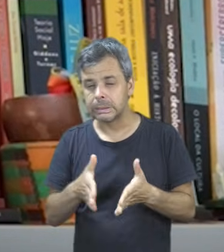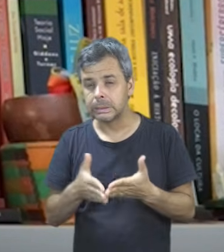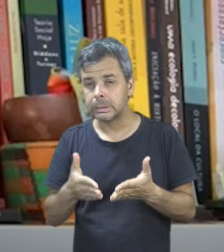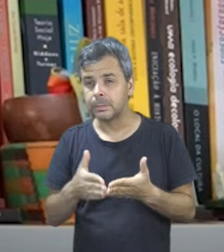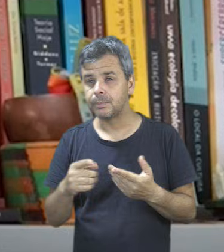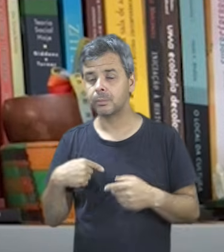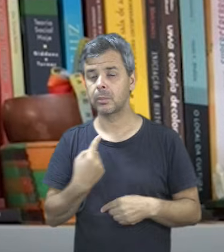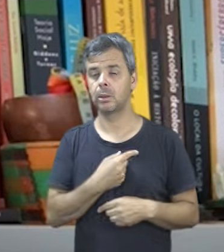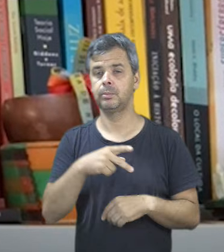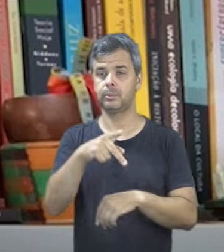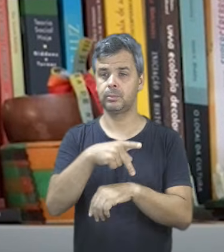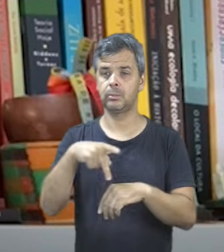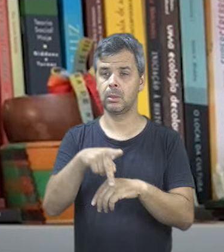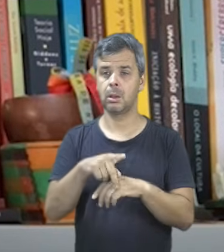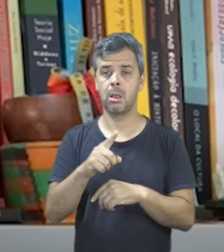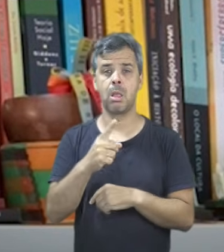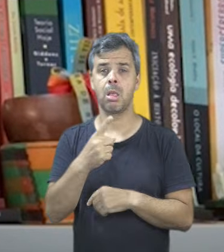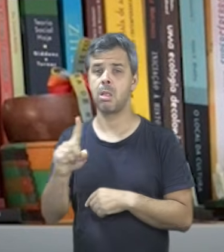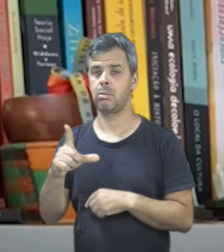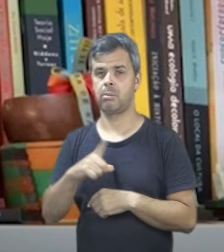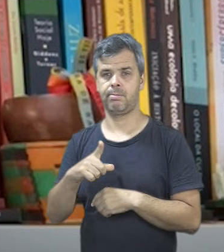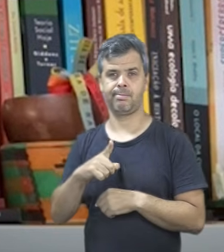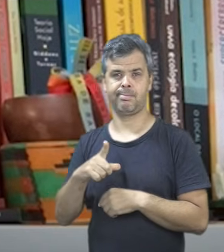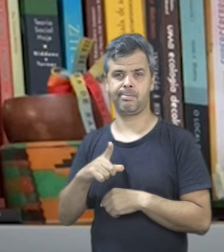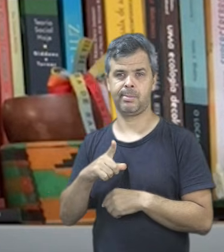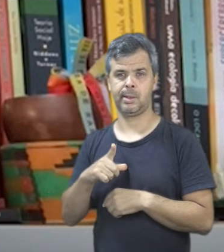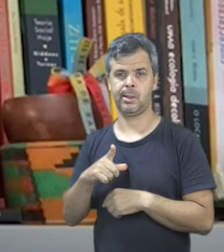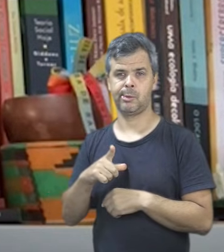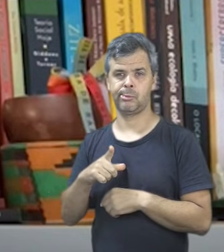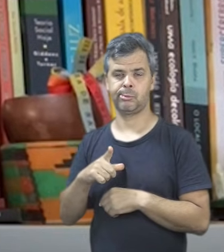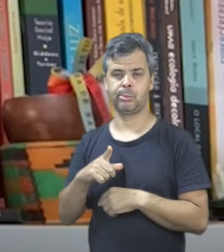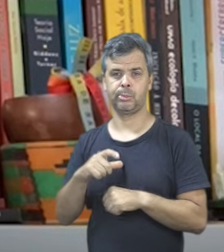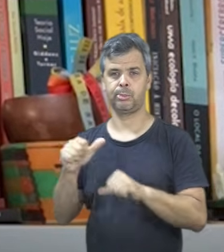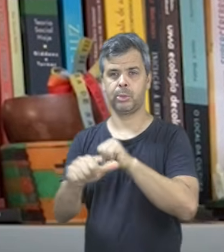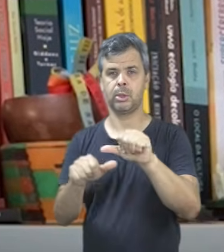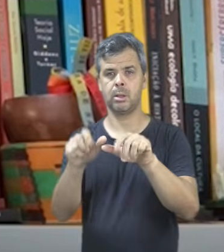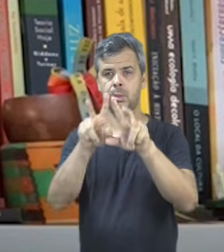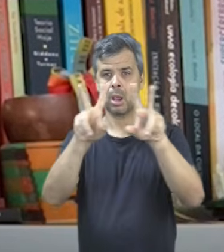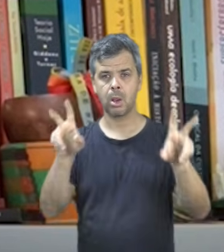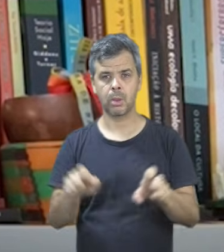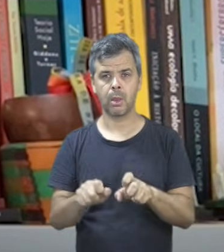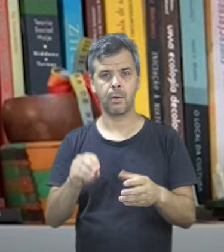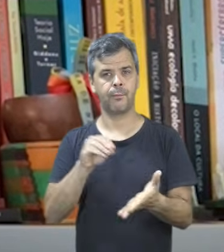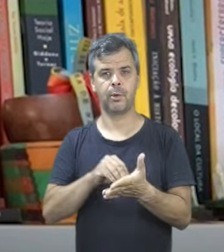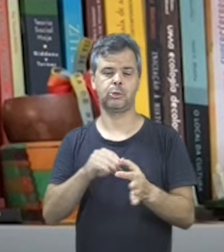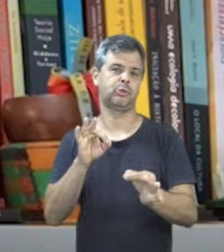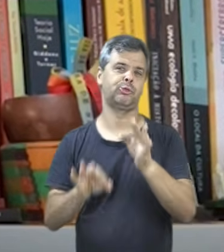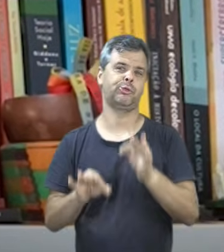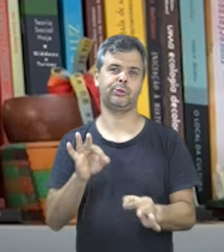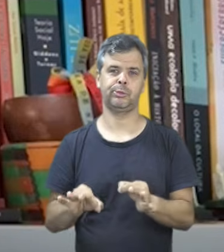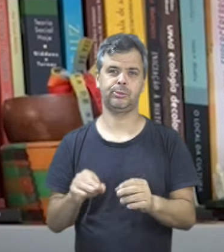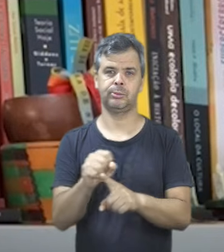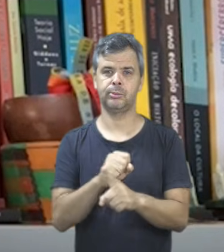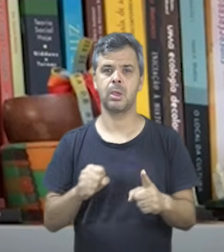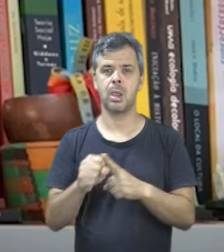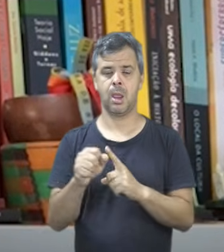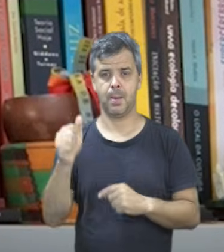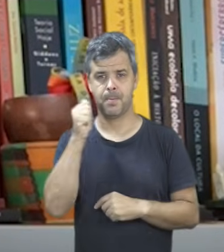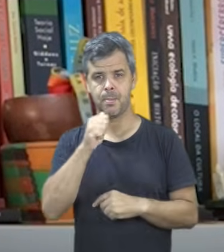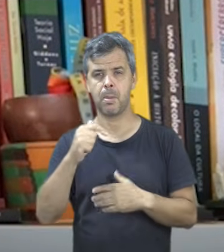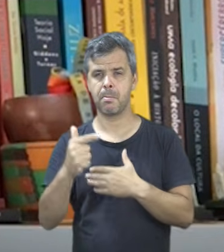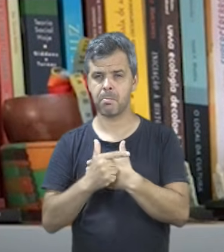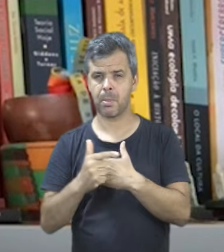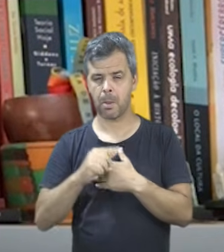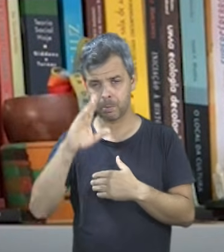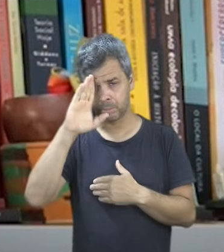no nosso país estão dizendo que não existe transição ecológica sem justiça social e que as mulheres devem ser protagonistas